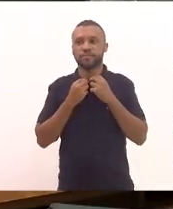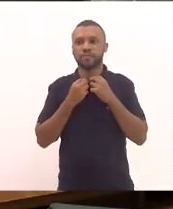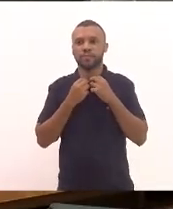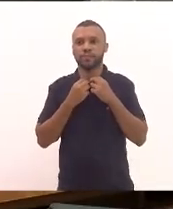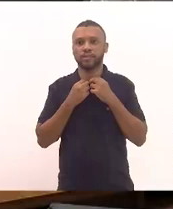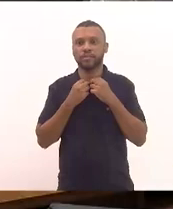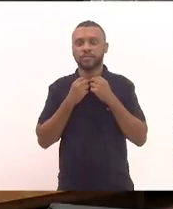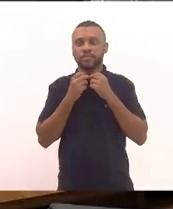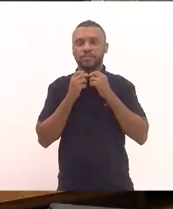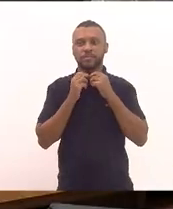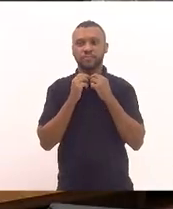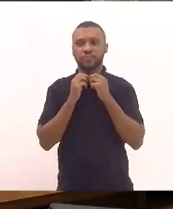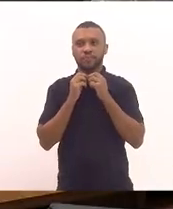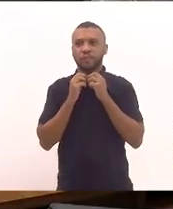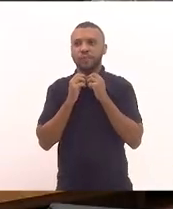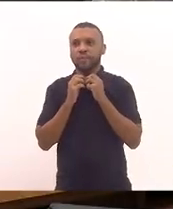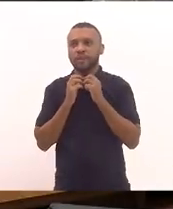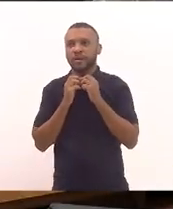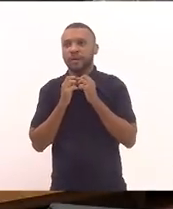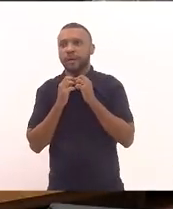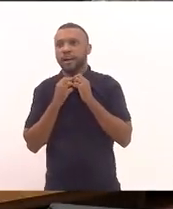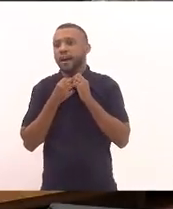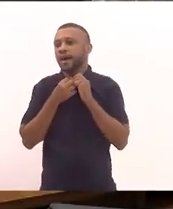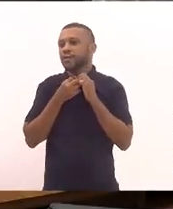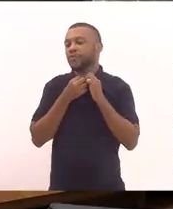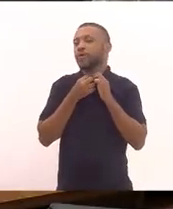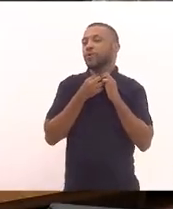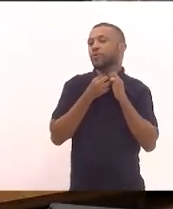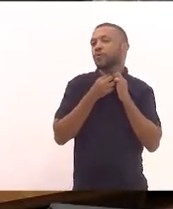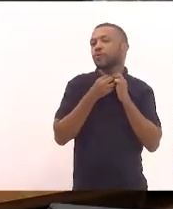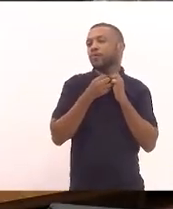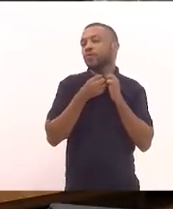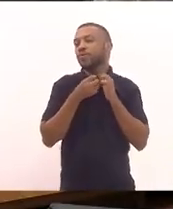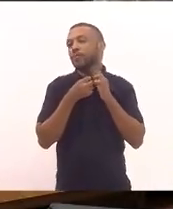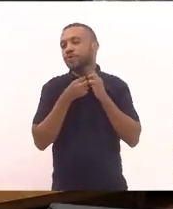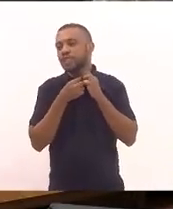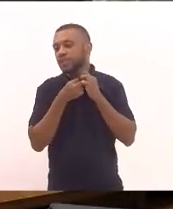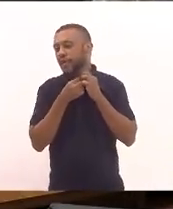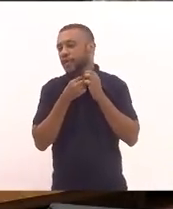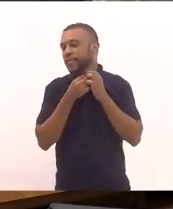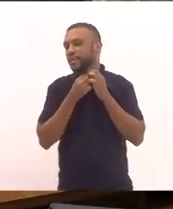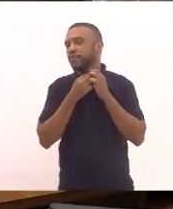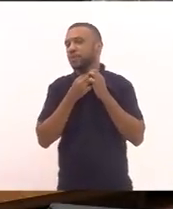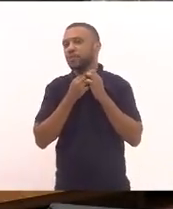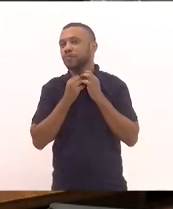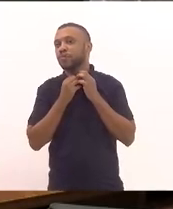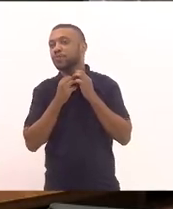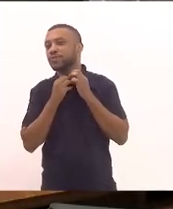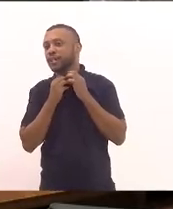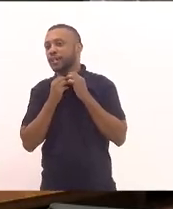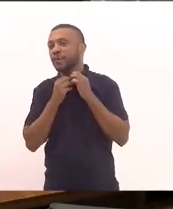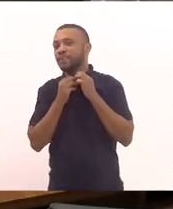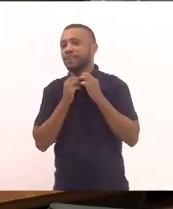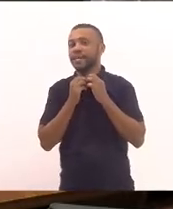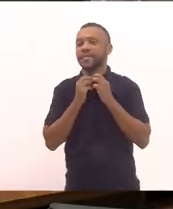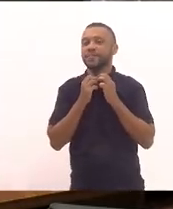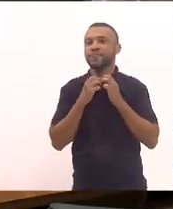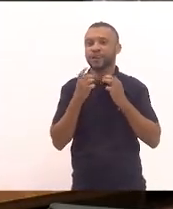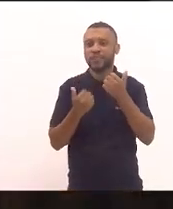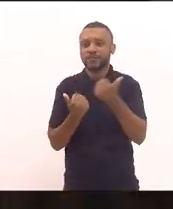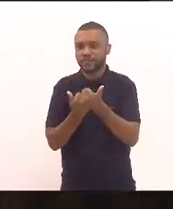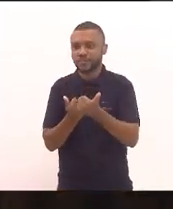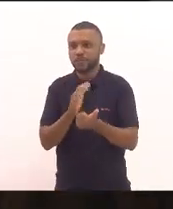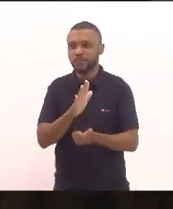Ô, Marco, na minha opinião não é polêmico. Vamos ver. Senhor presidente, parecer favorável. Pela Comissão de